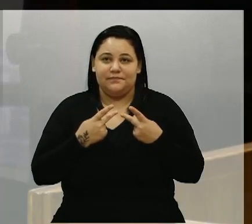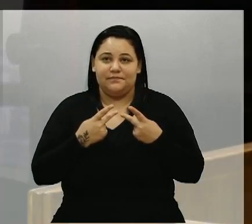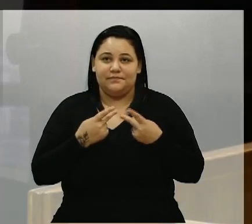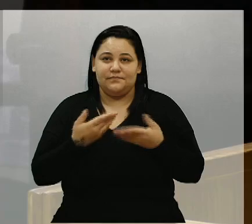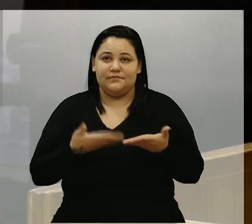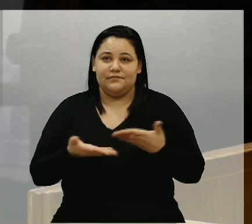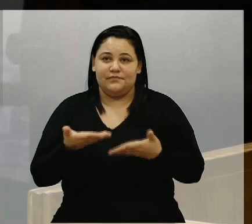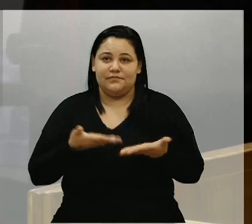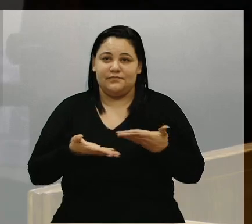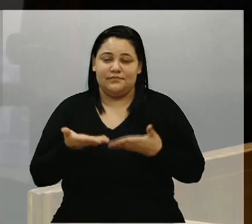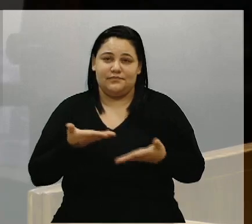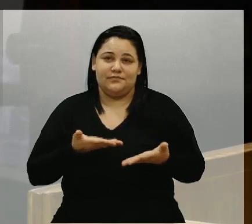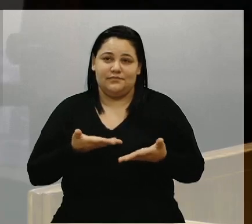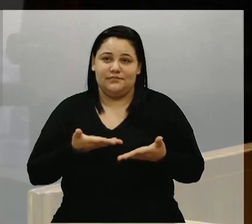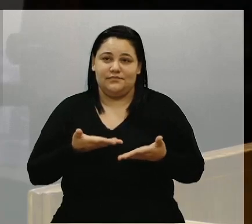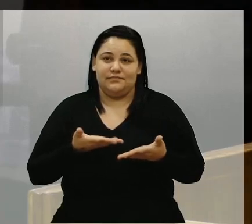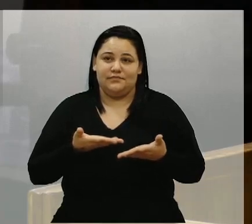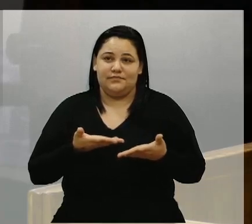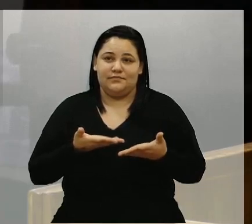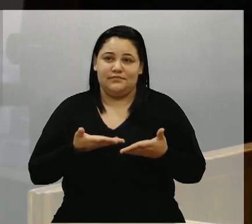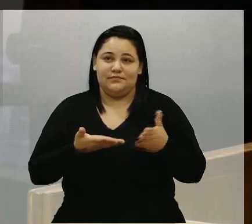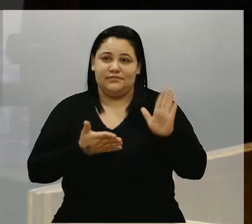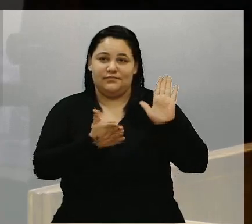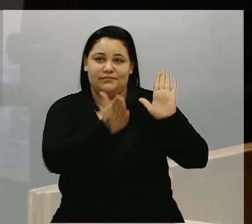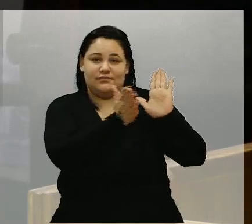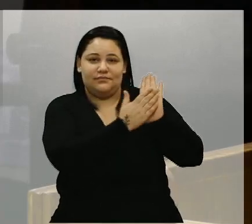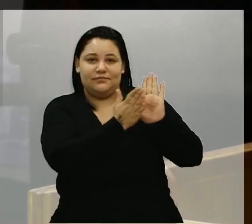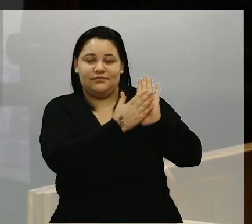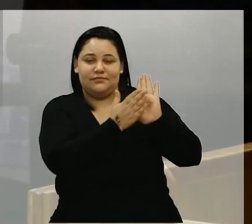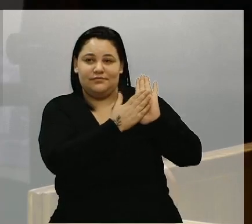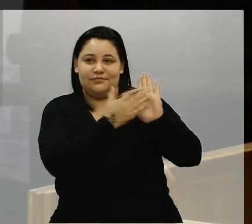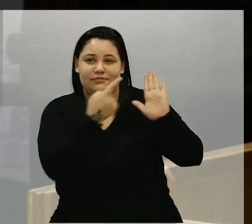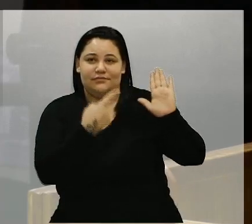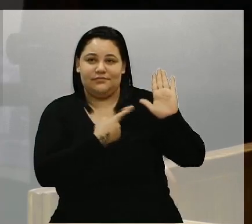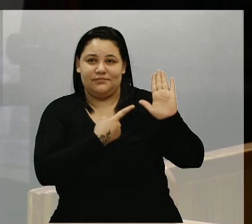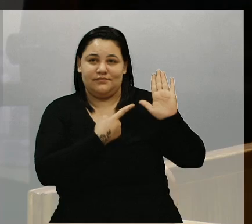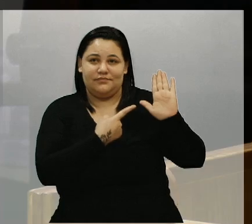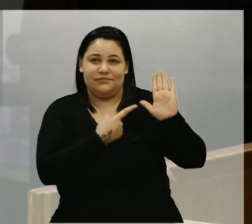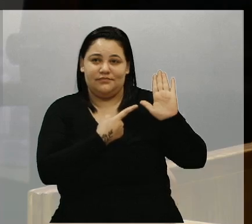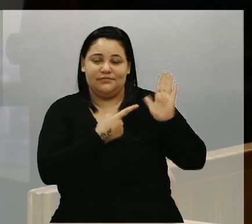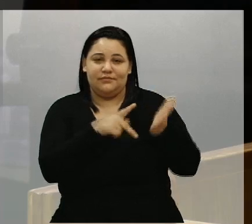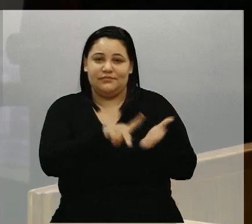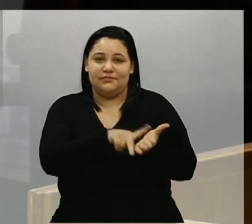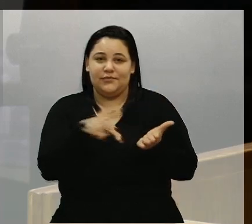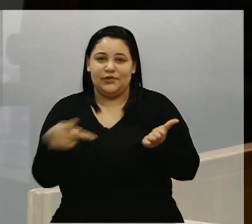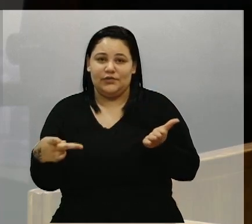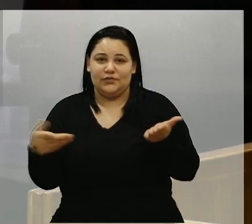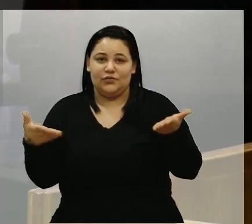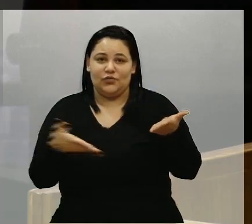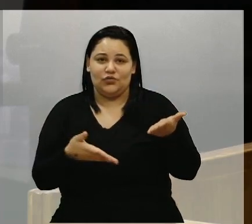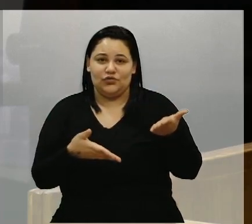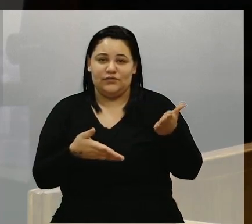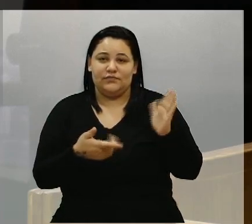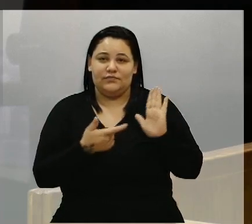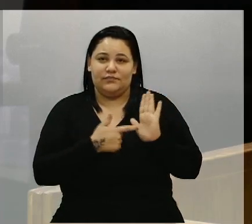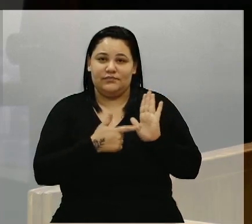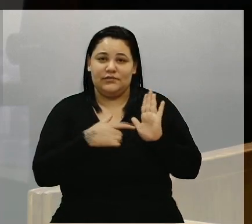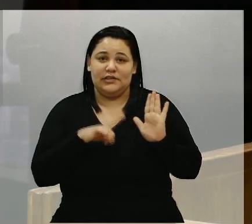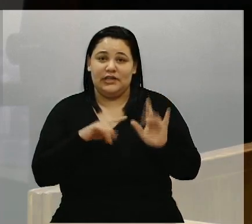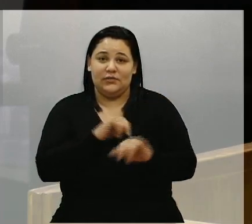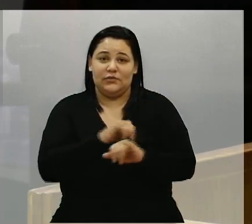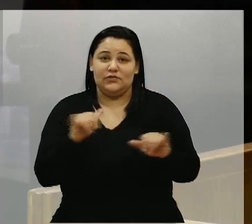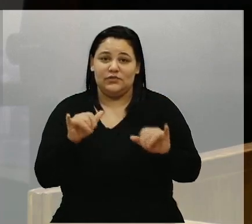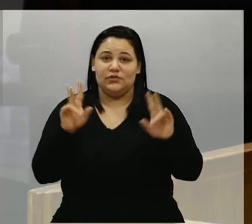tratando dessa matéria do jornal Pioneiro de hoje, em que tem uma notícia